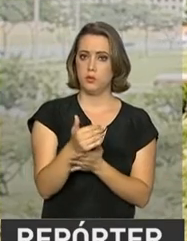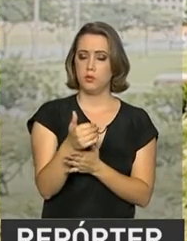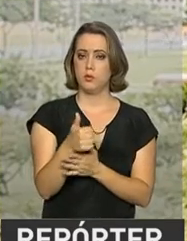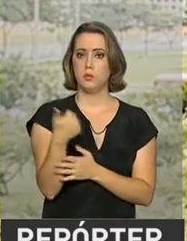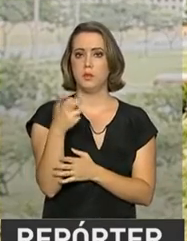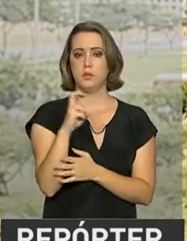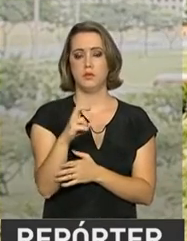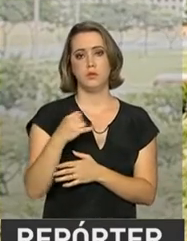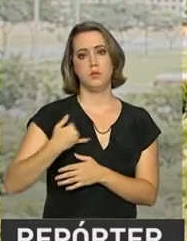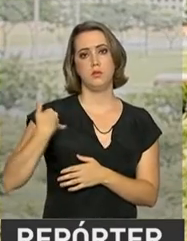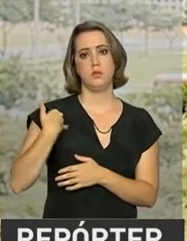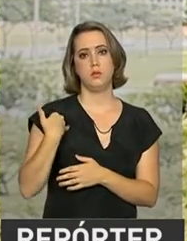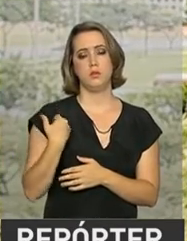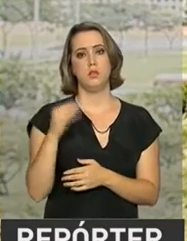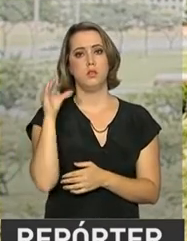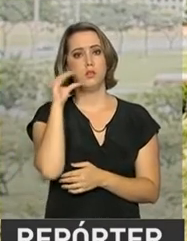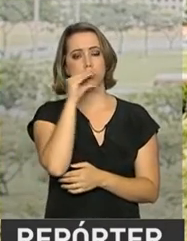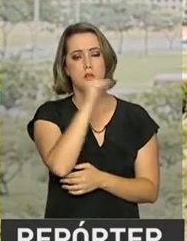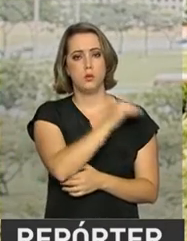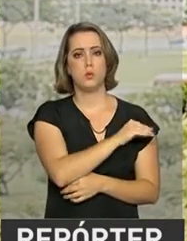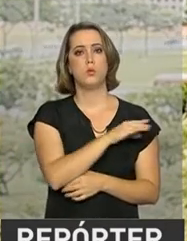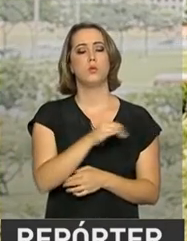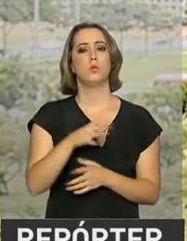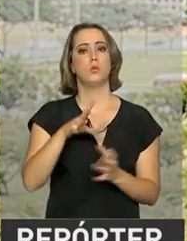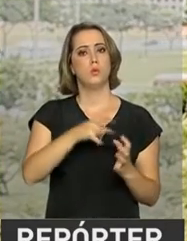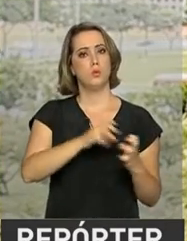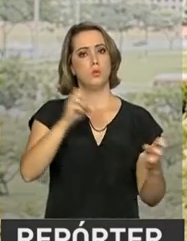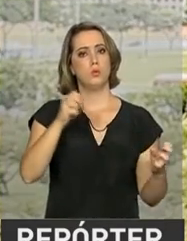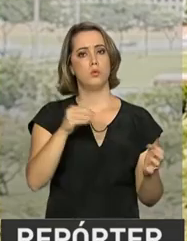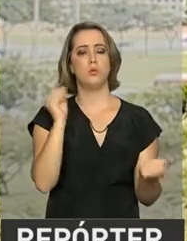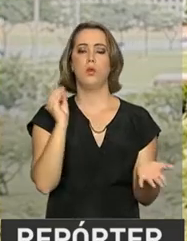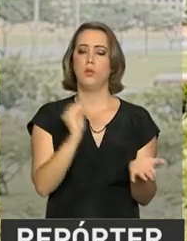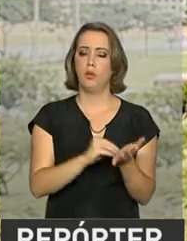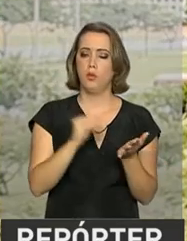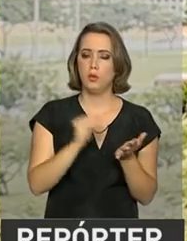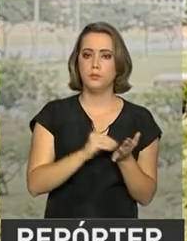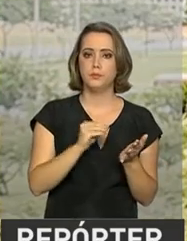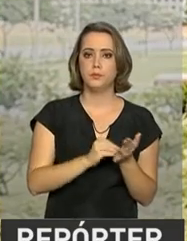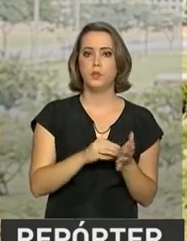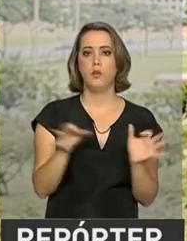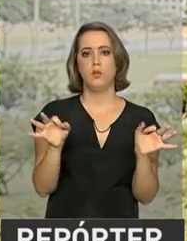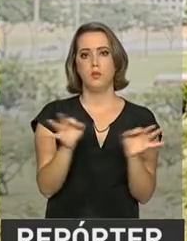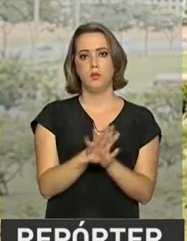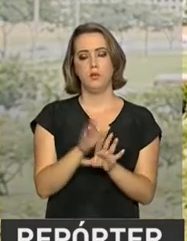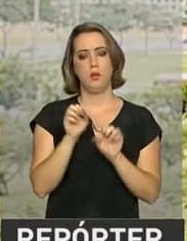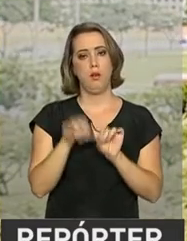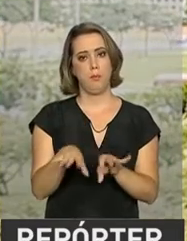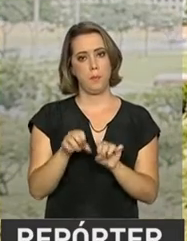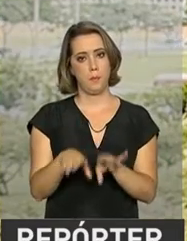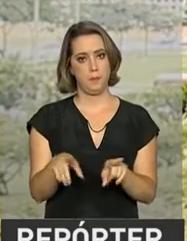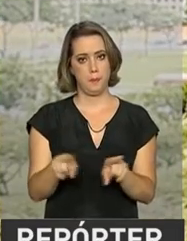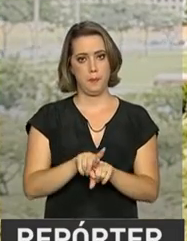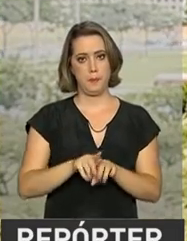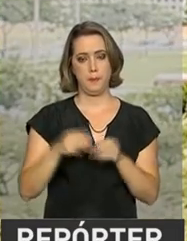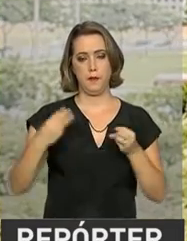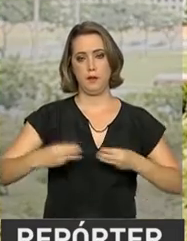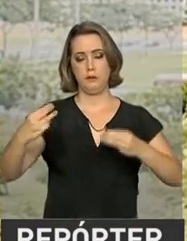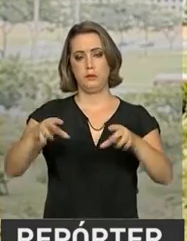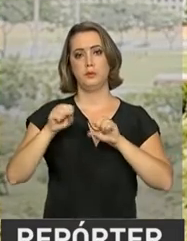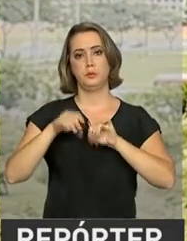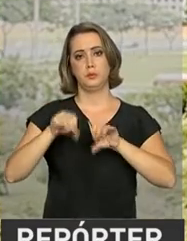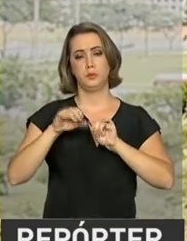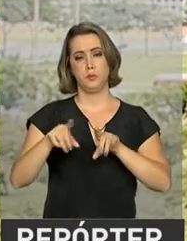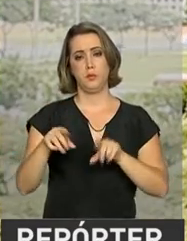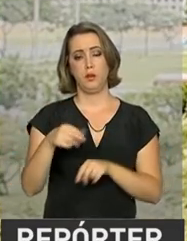adultos e idosos que não concluíram os estudos com o ministério da educação vai repassar 132